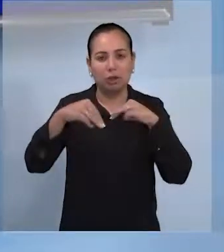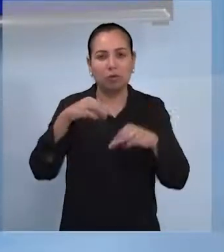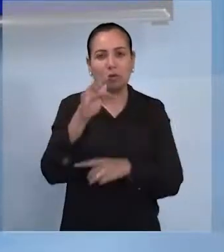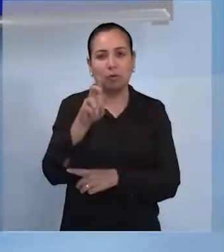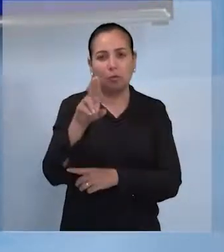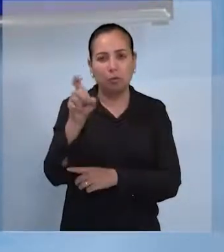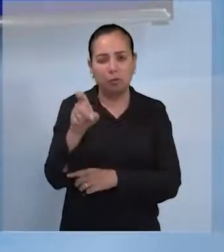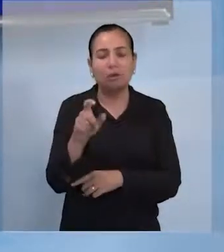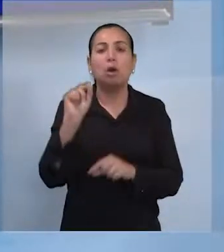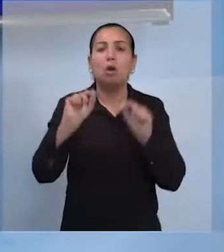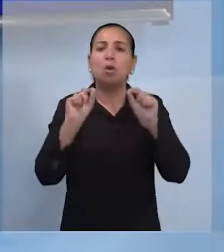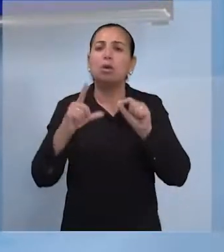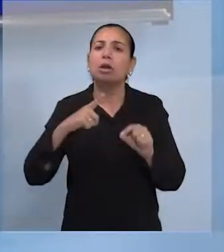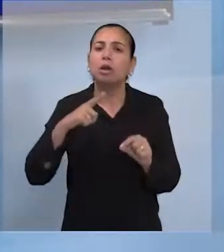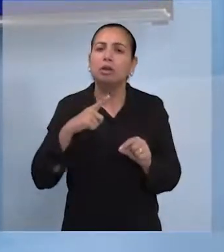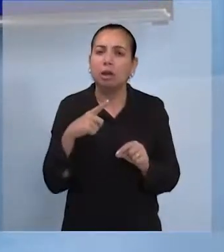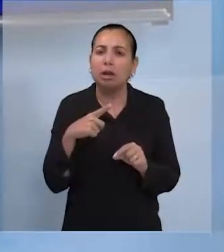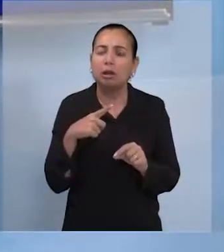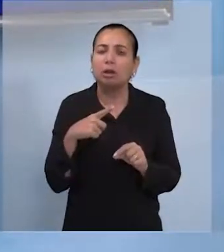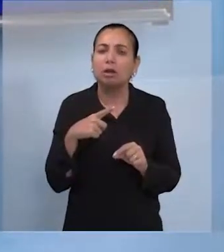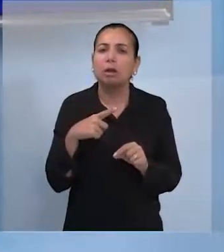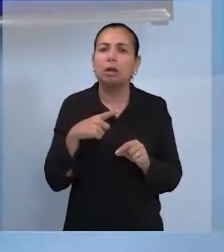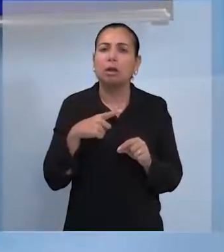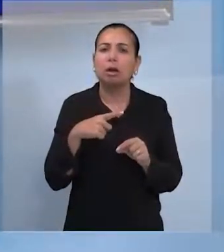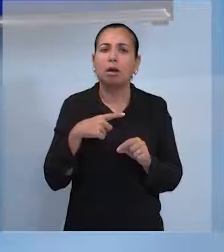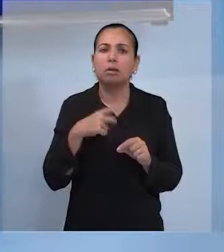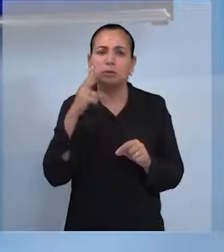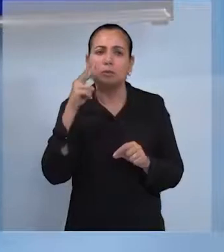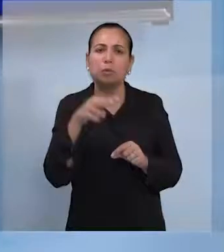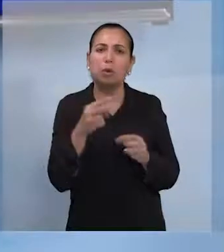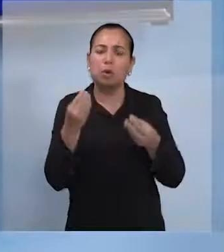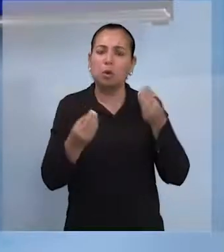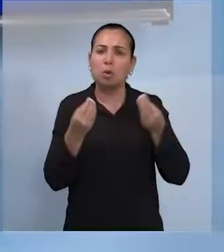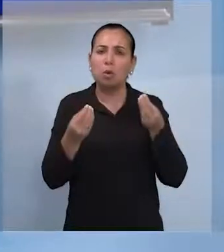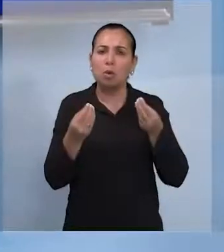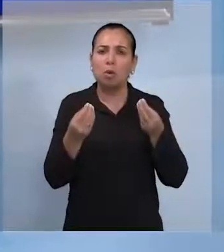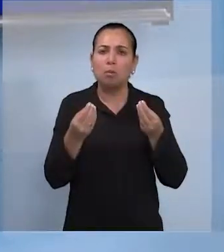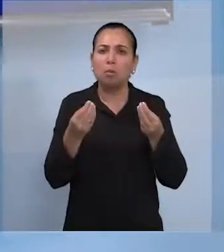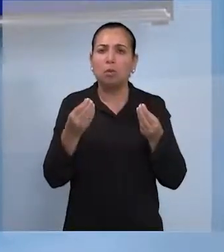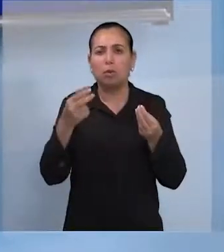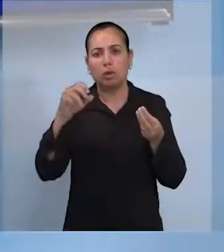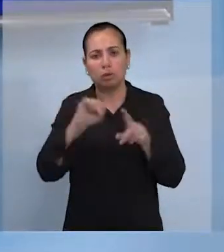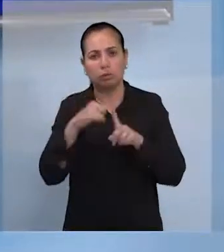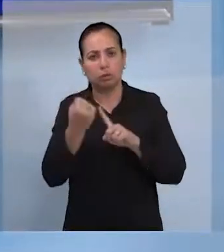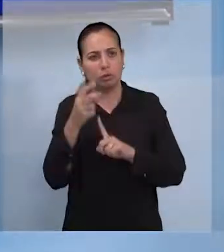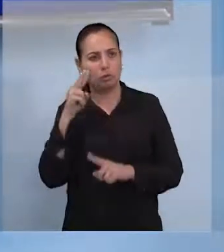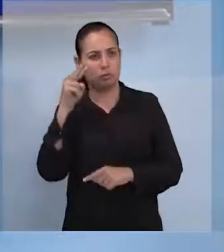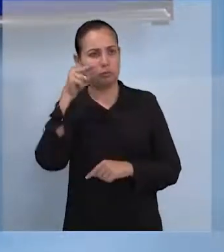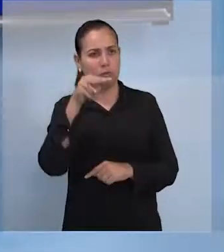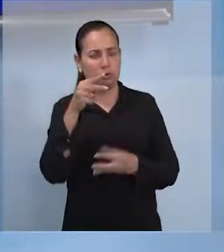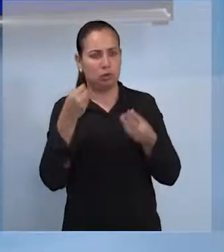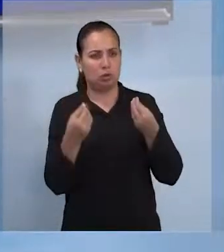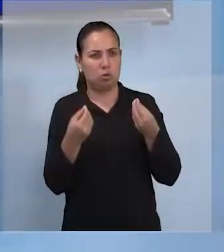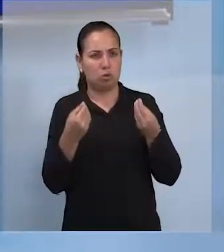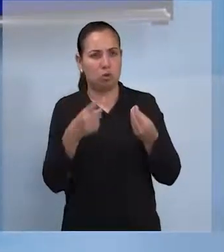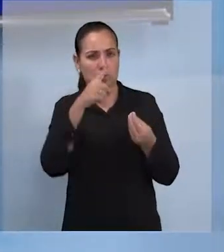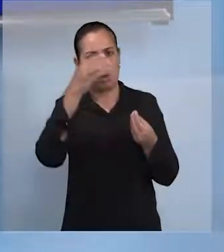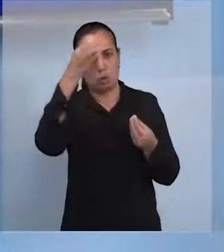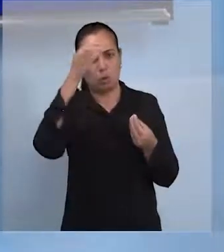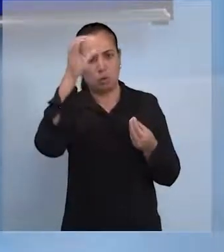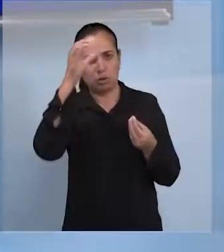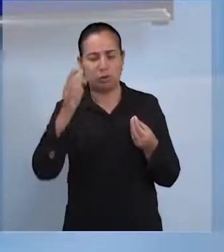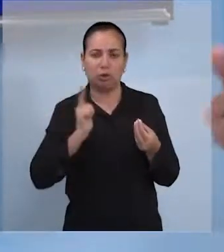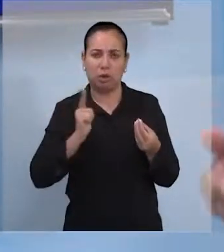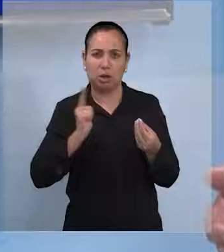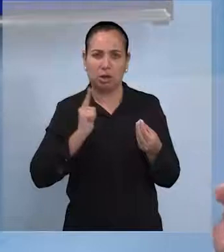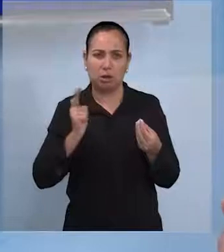sacudiu a sociedade e mostrou quão frágil é a República de Curitiba, enquanto assim